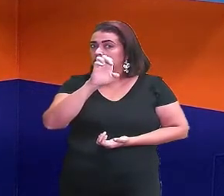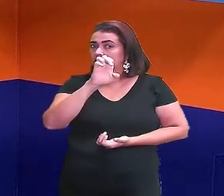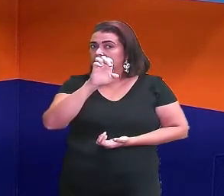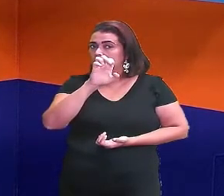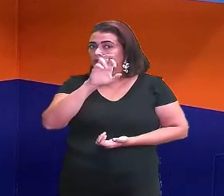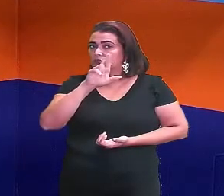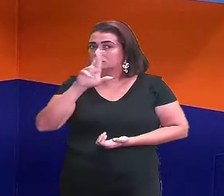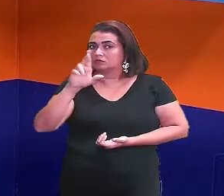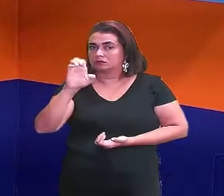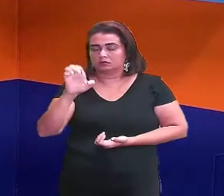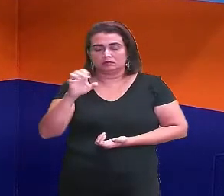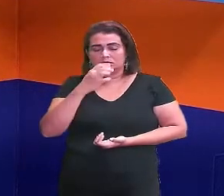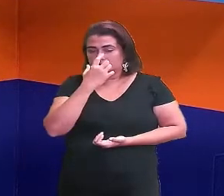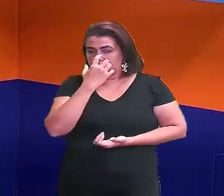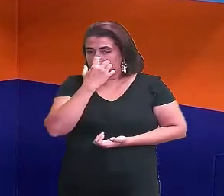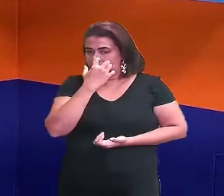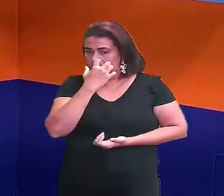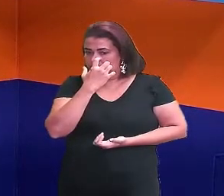rato.